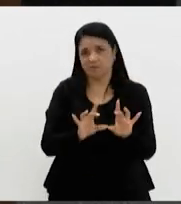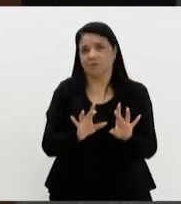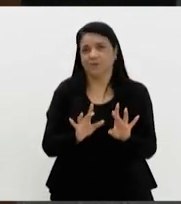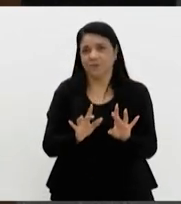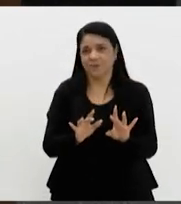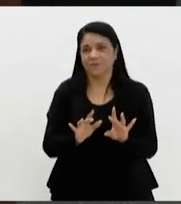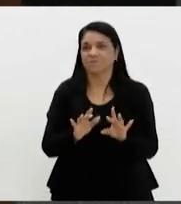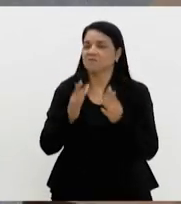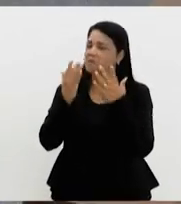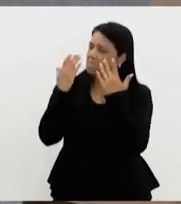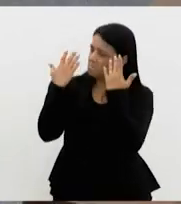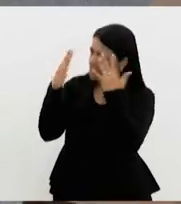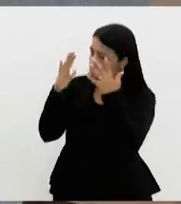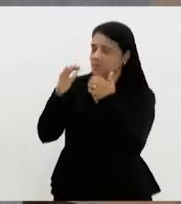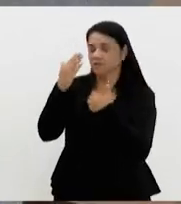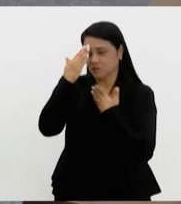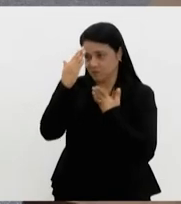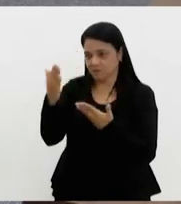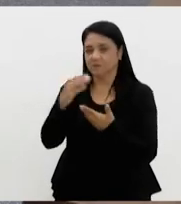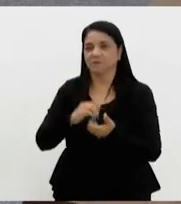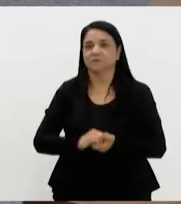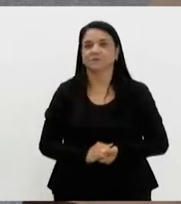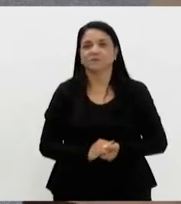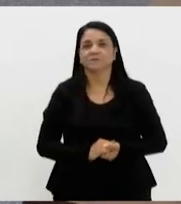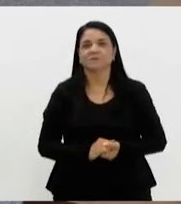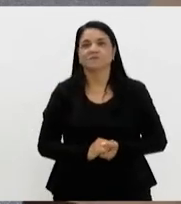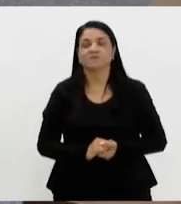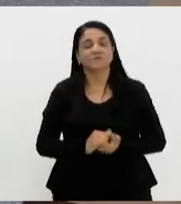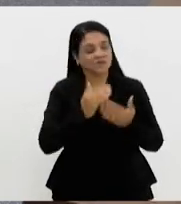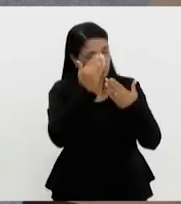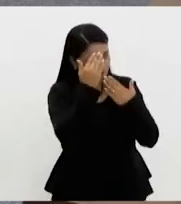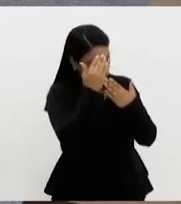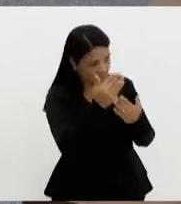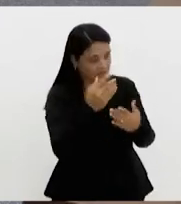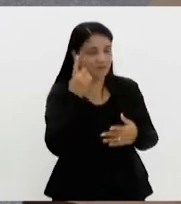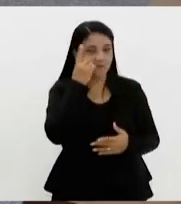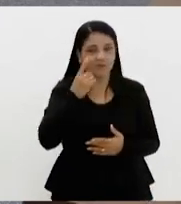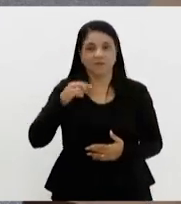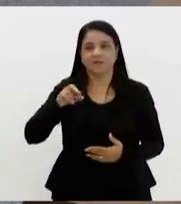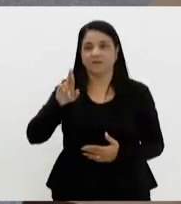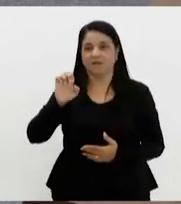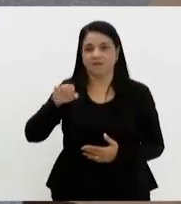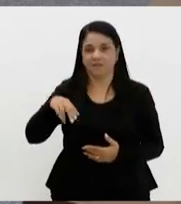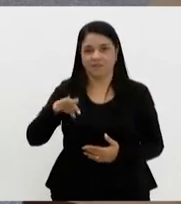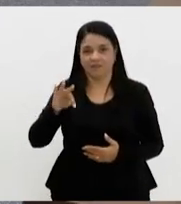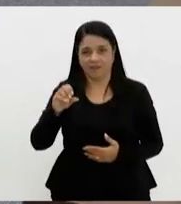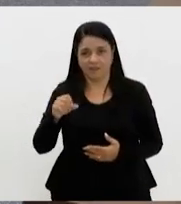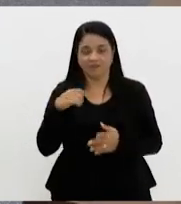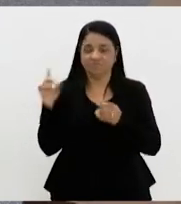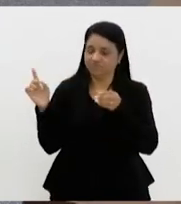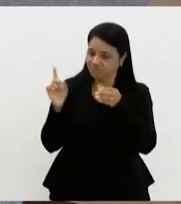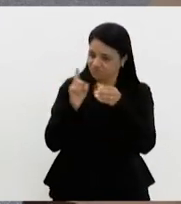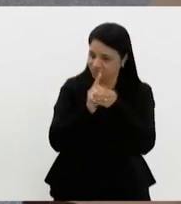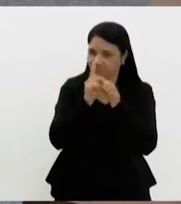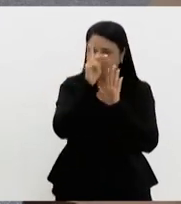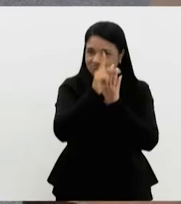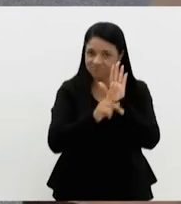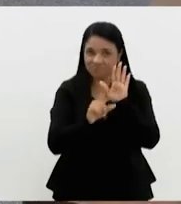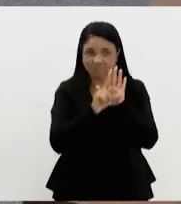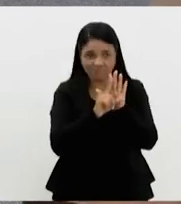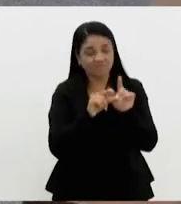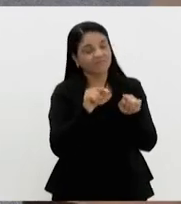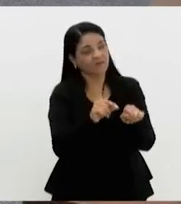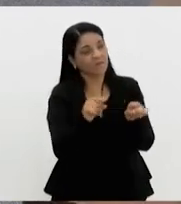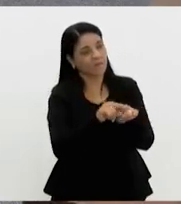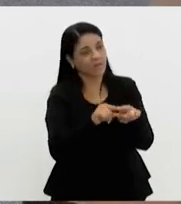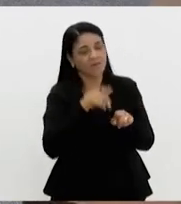Então, parabéns, obrigada. Obrigado, deputada Renata. Queria conceder a coautoria para Vossa Excelência, senhora presidente, para quem mais